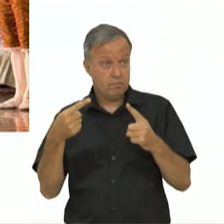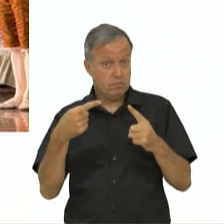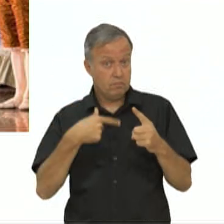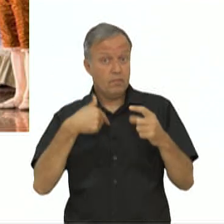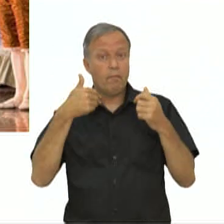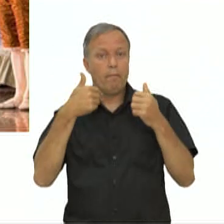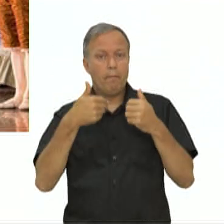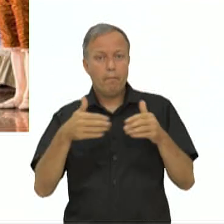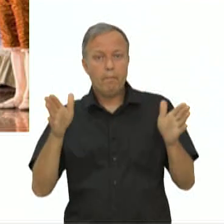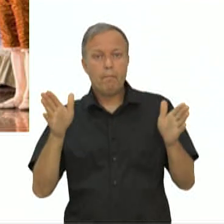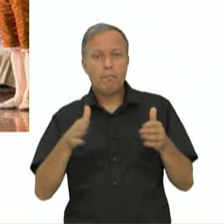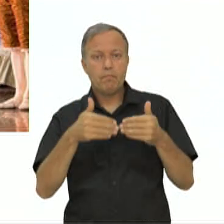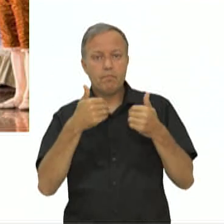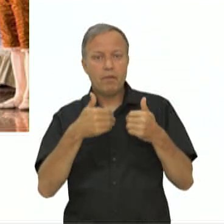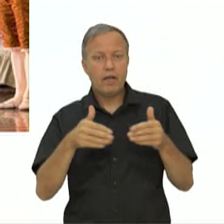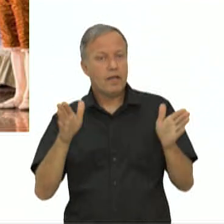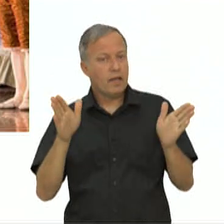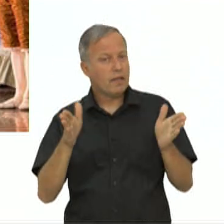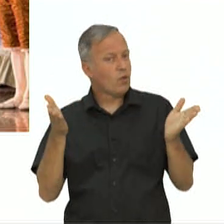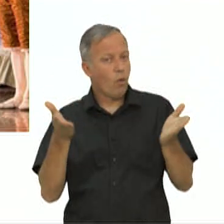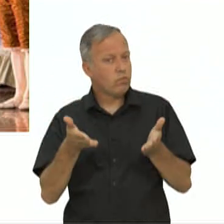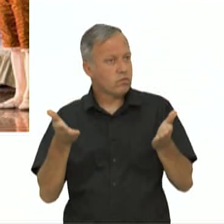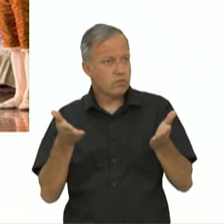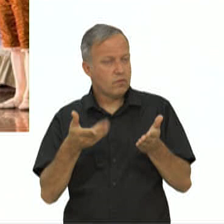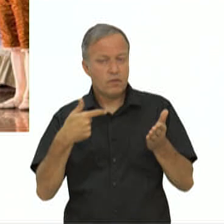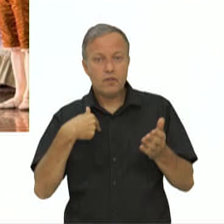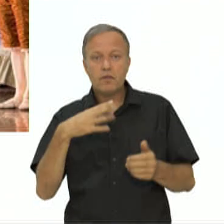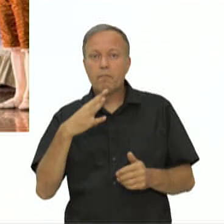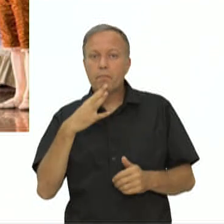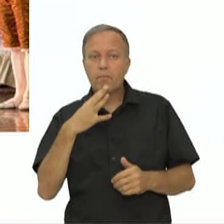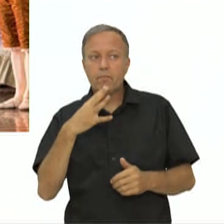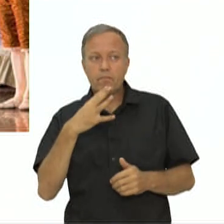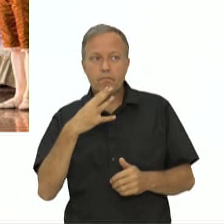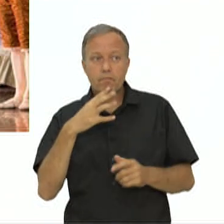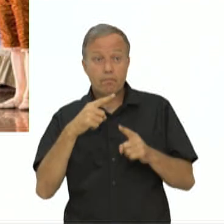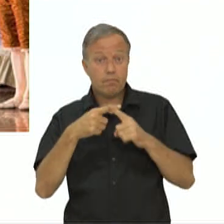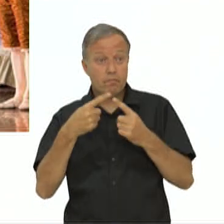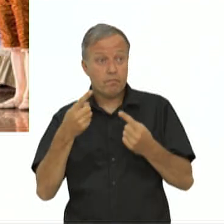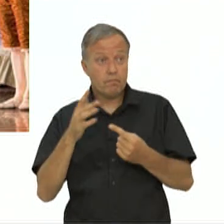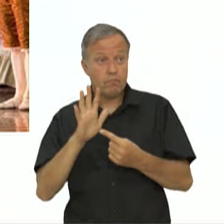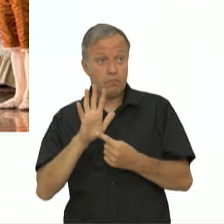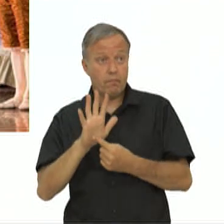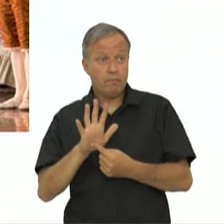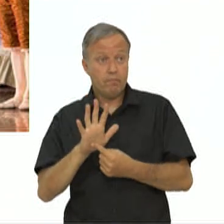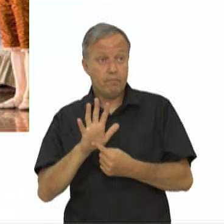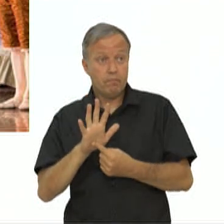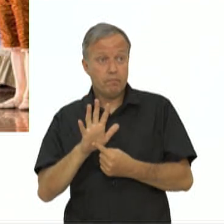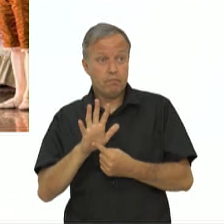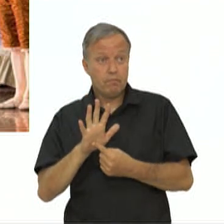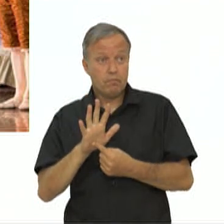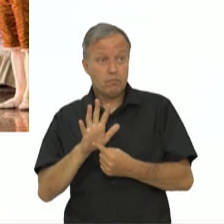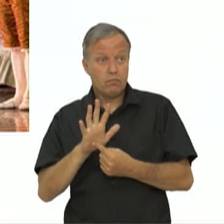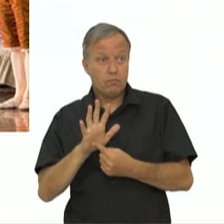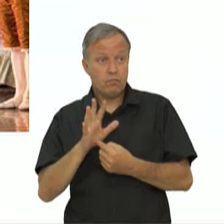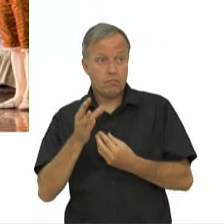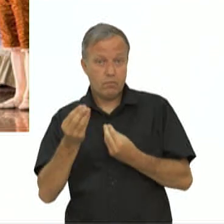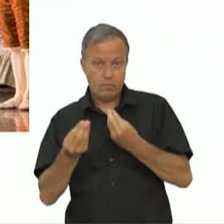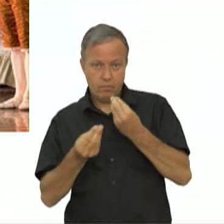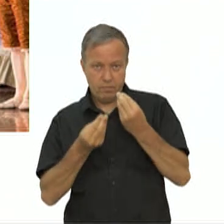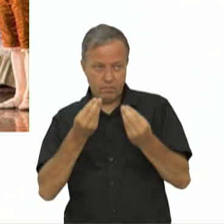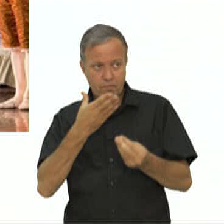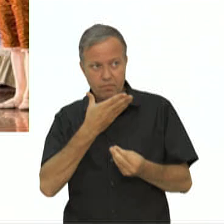do balé clássico, certo? Atual, mas que nos mostra muito bem o